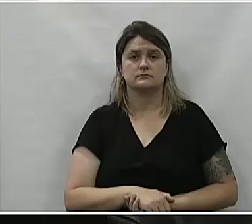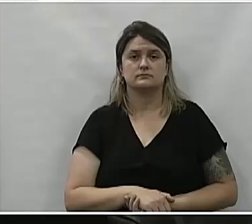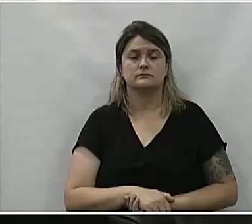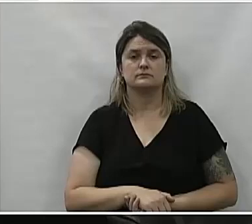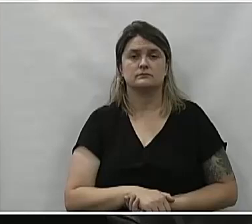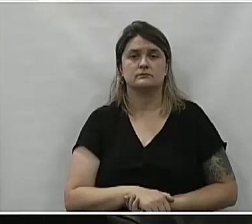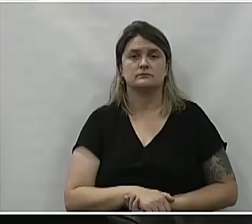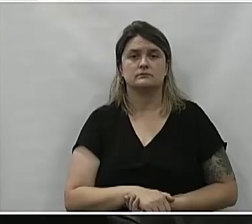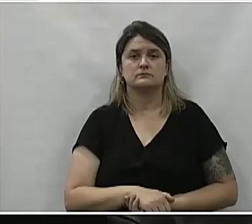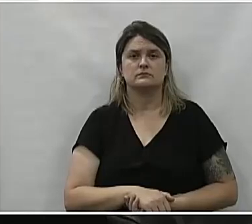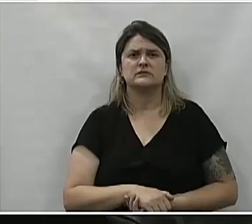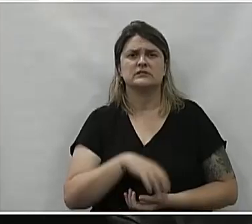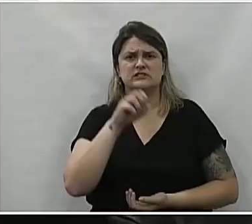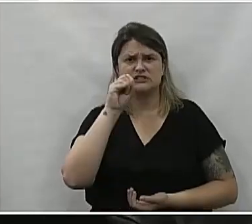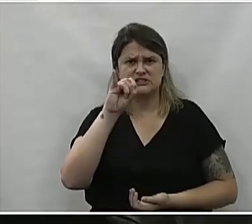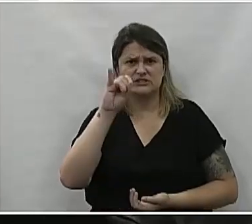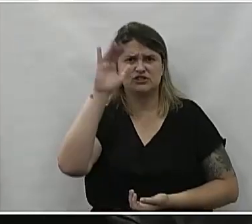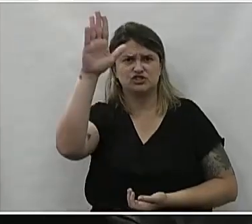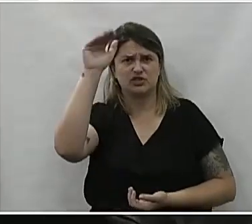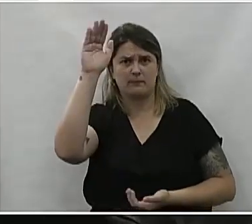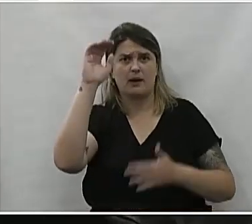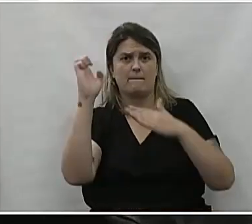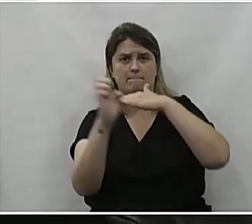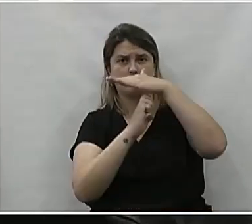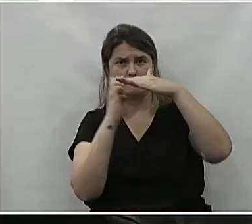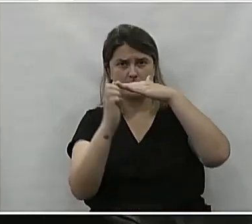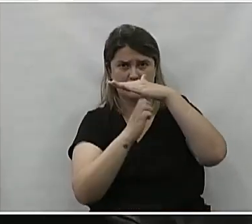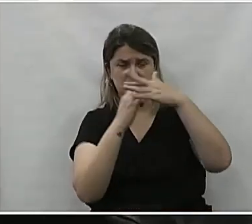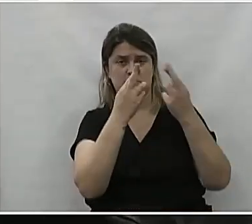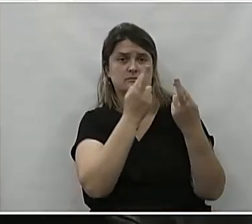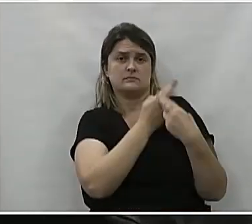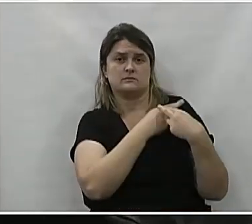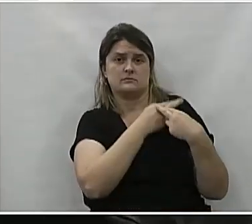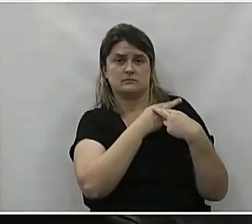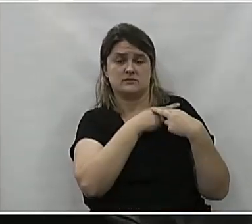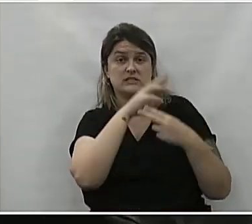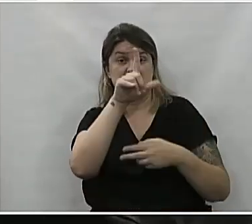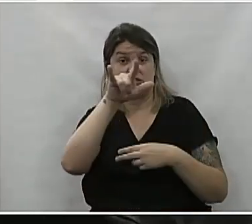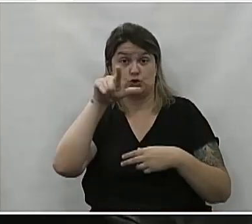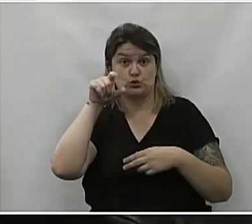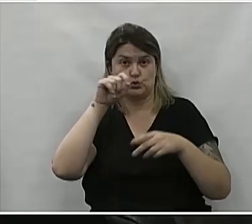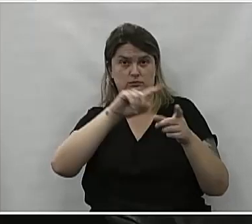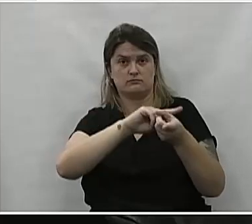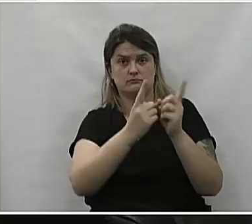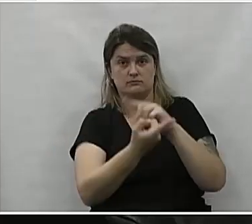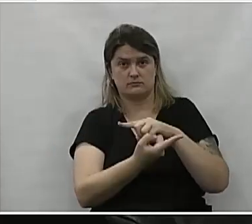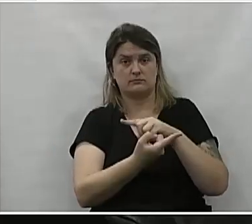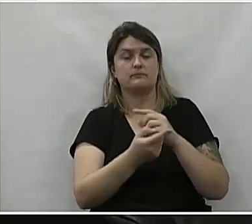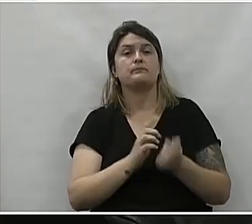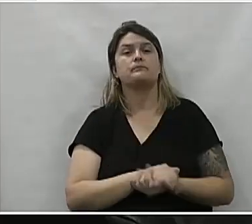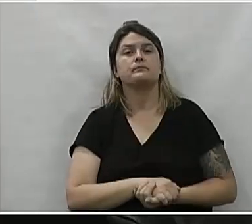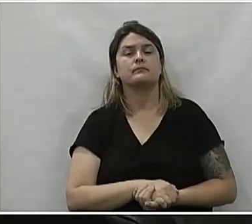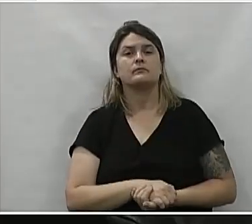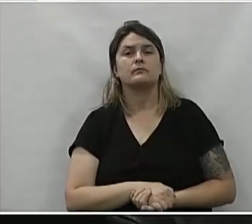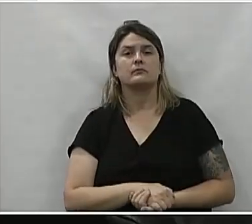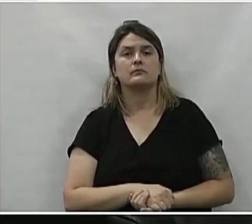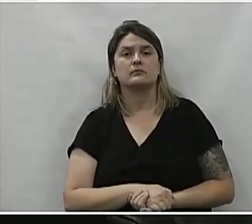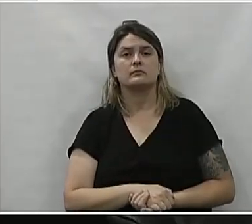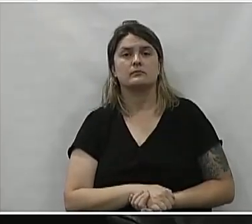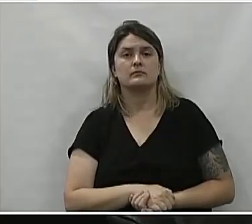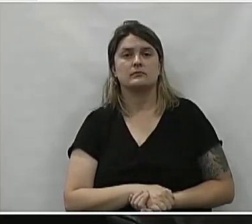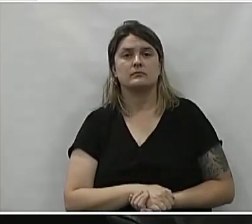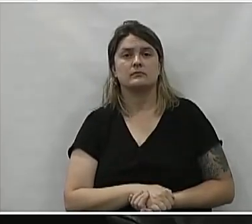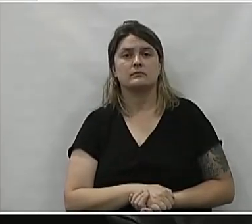premissa De se chamar A empresa Ou seja As empresas Para que Seja Repassado